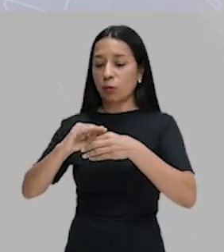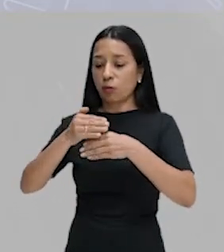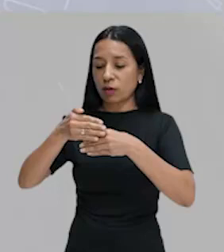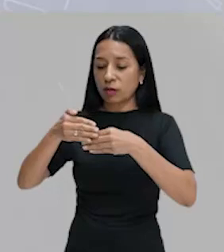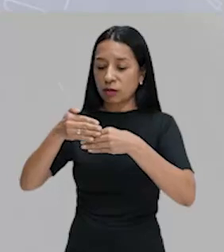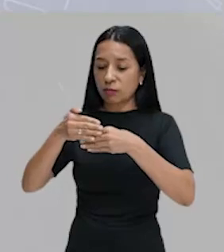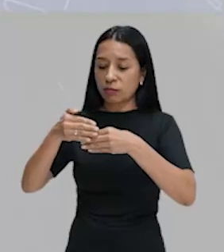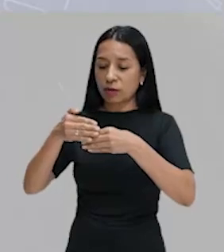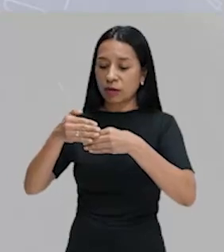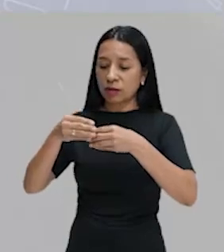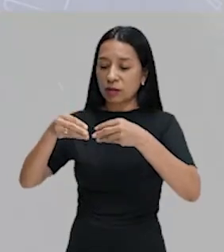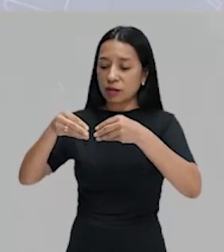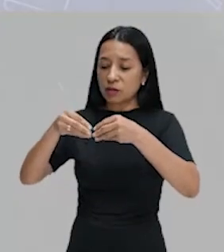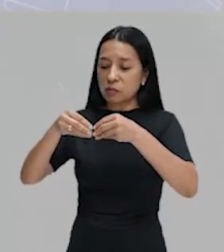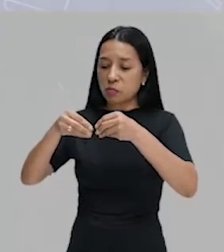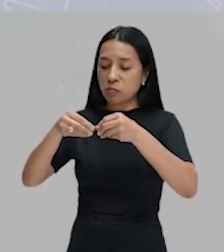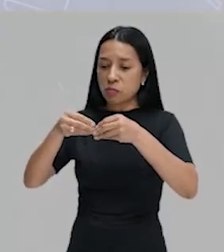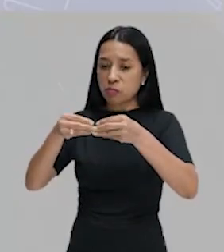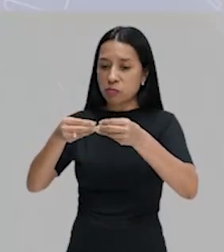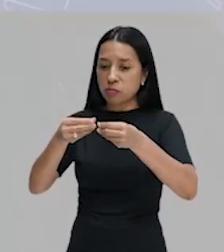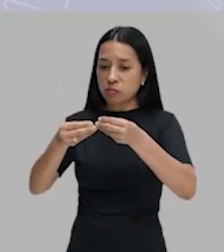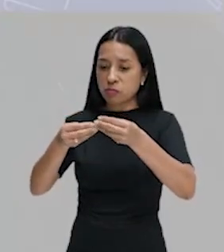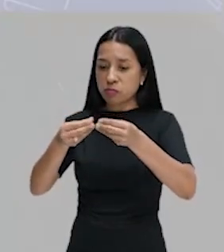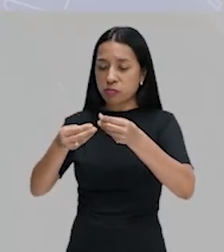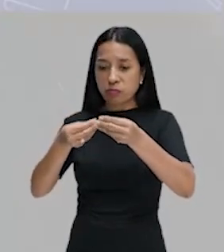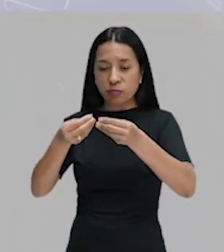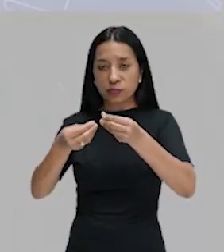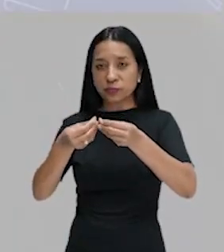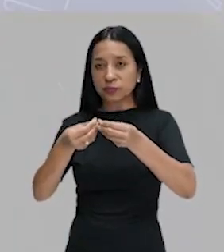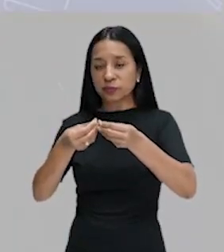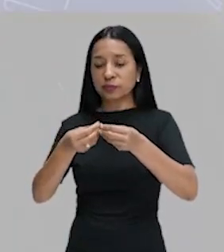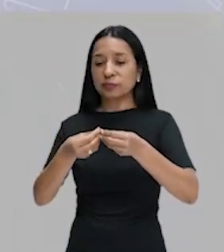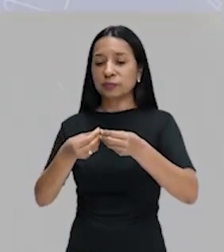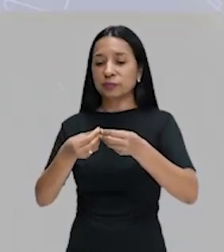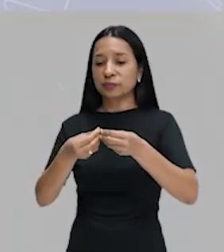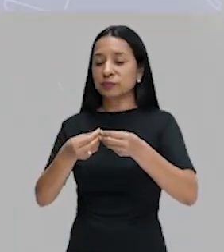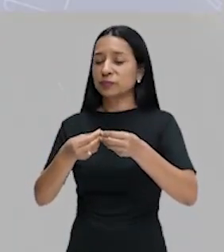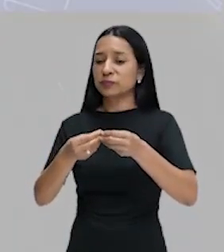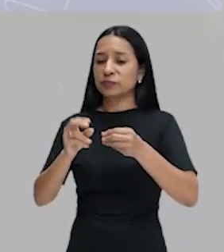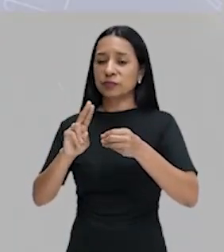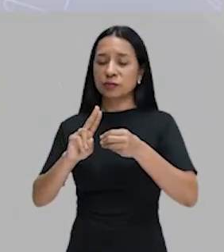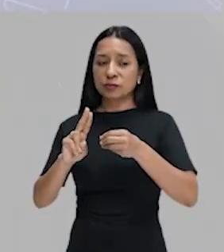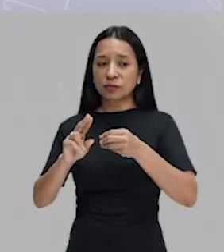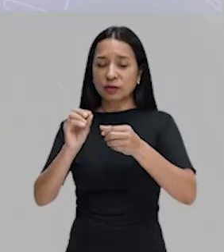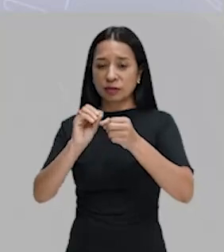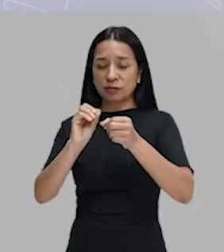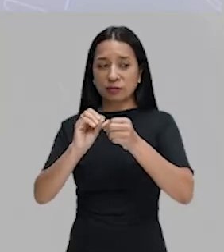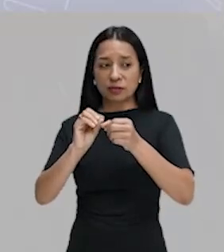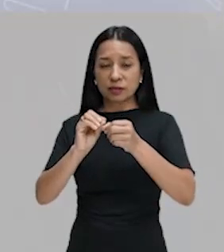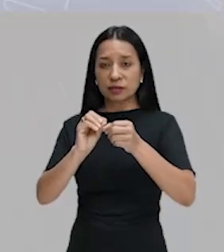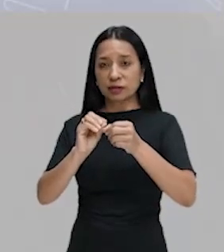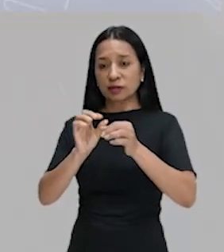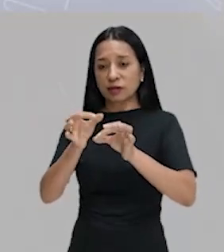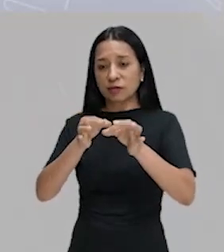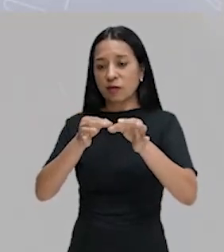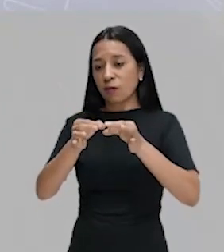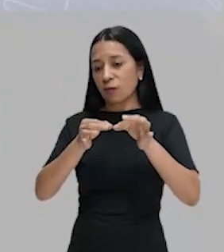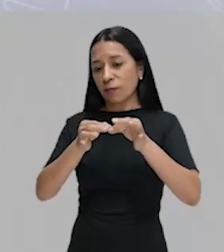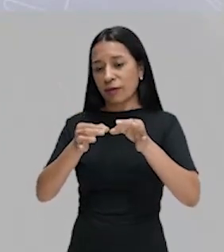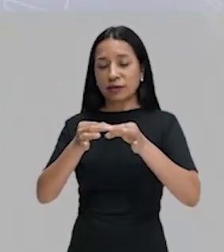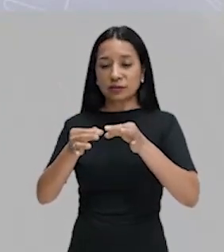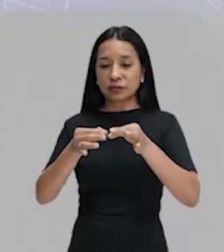camada gelatinosa. Essa camada gelatinosa, ela é formada por